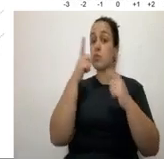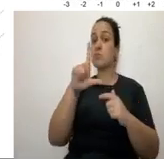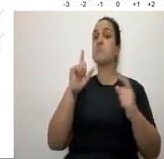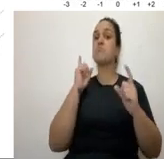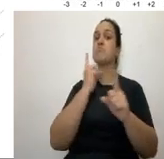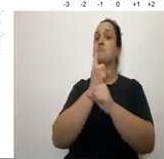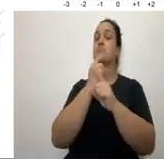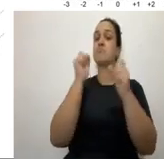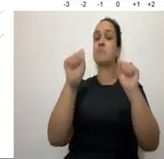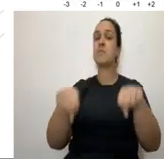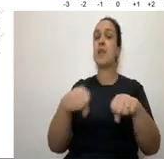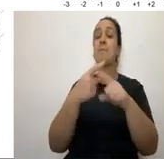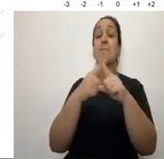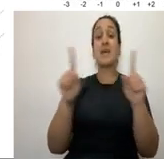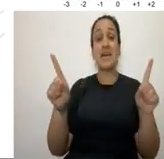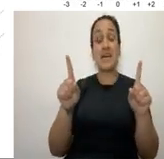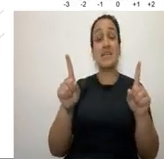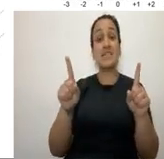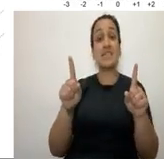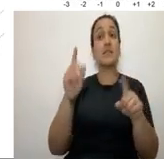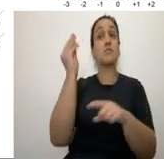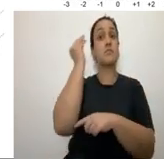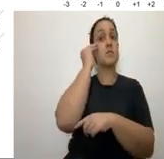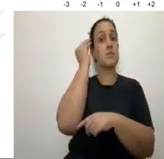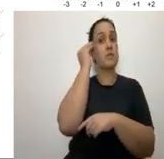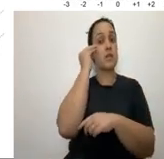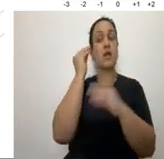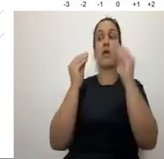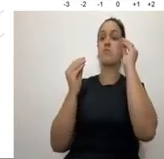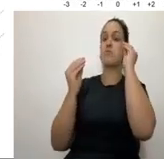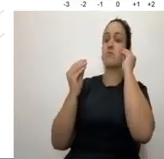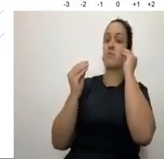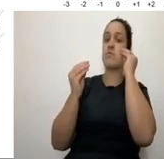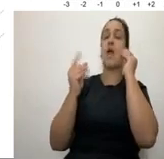dois métodos chegam na mesma conclusão. Só que,